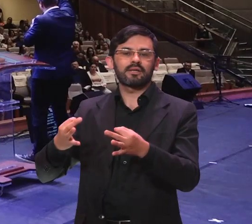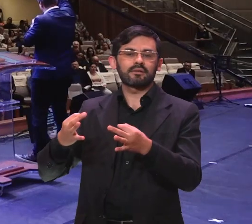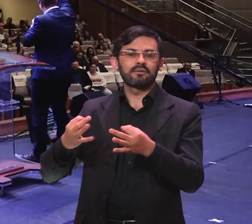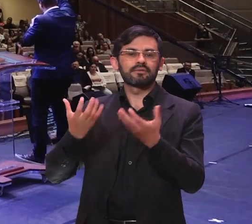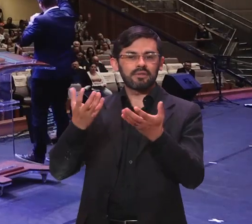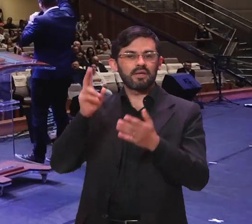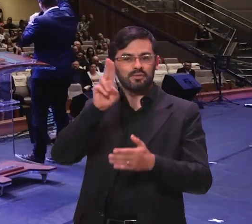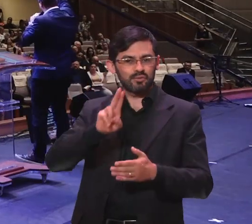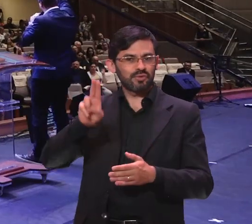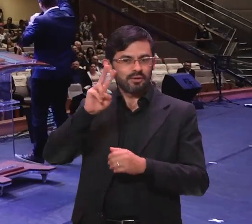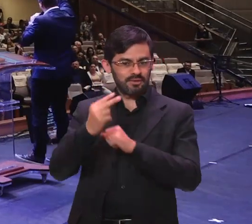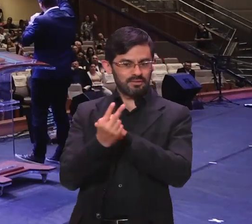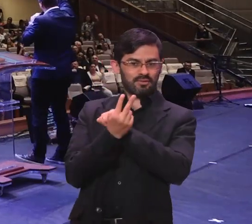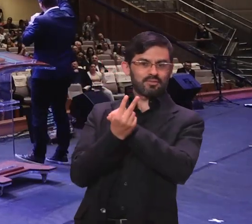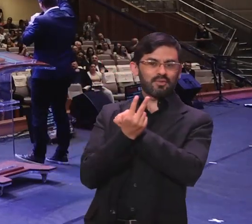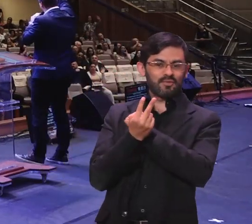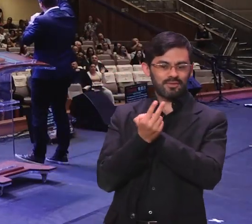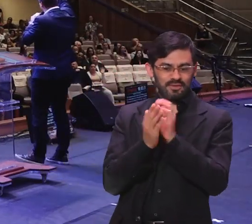de defesa?